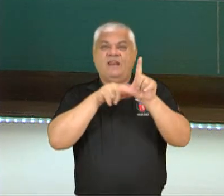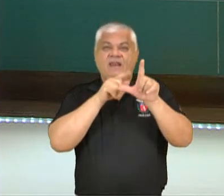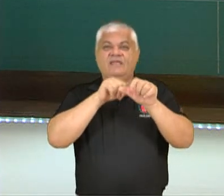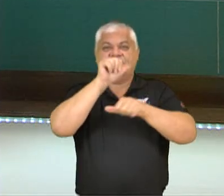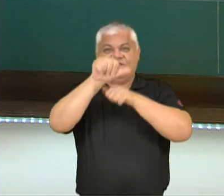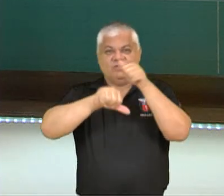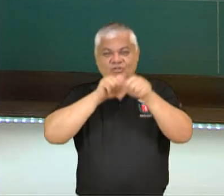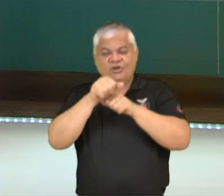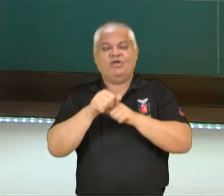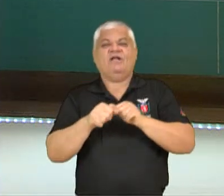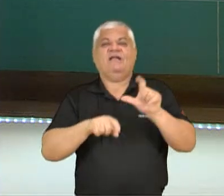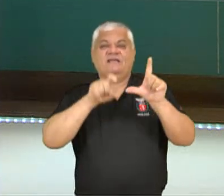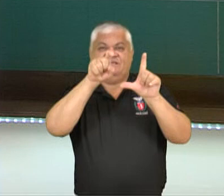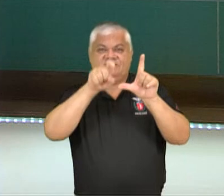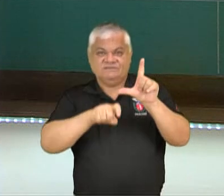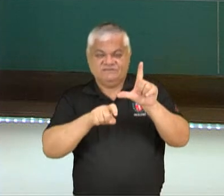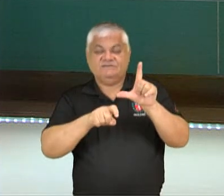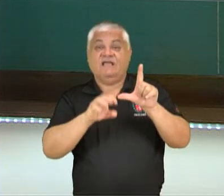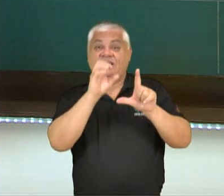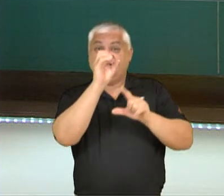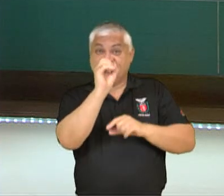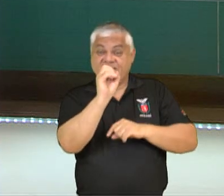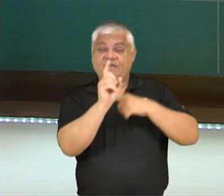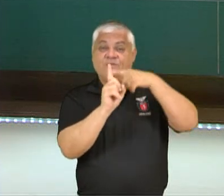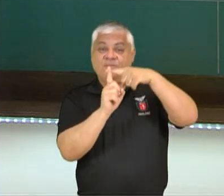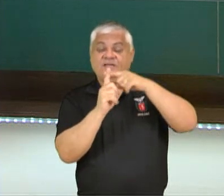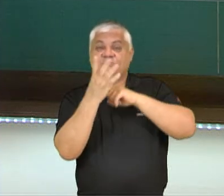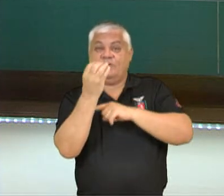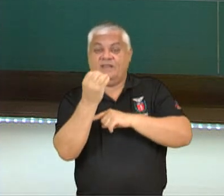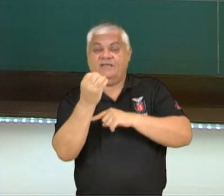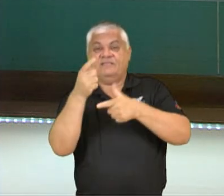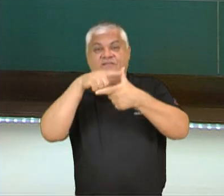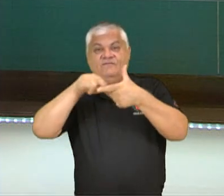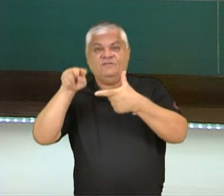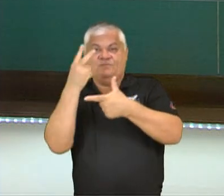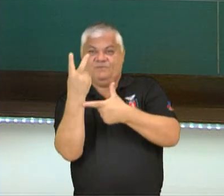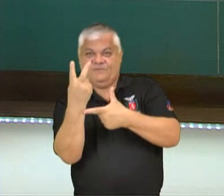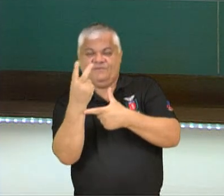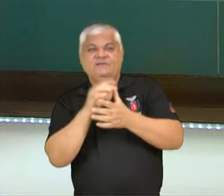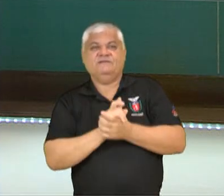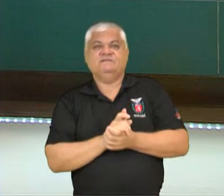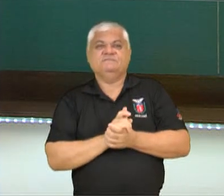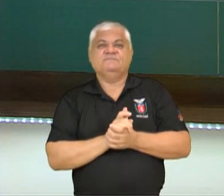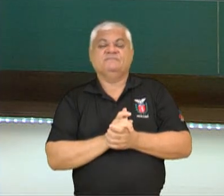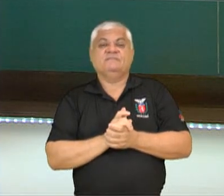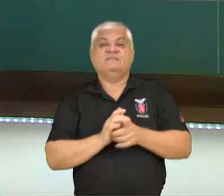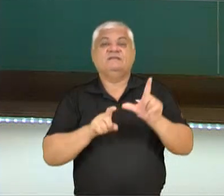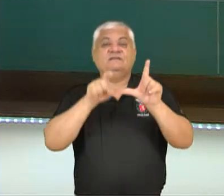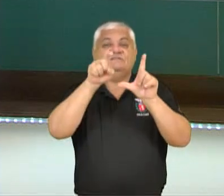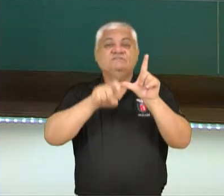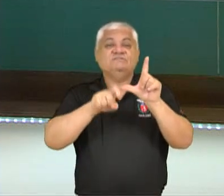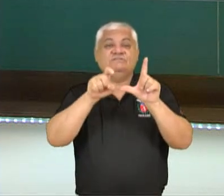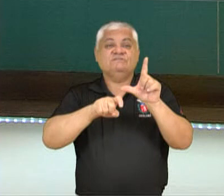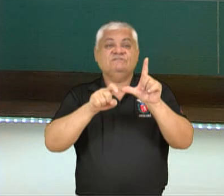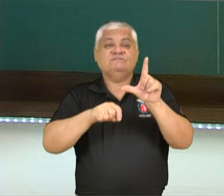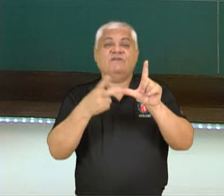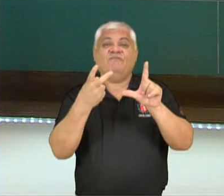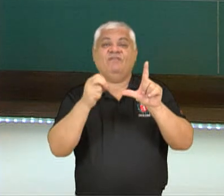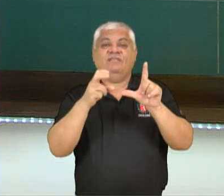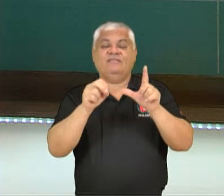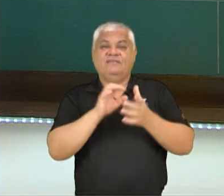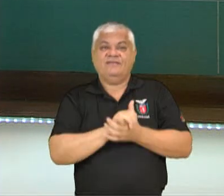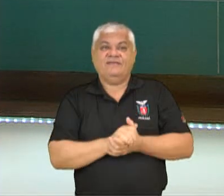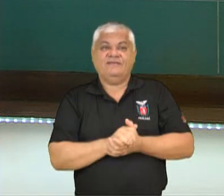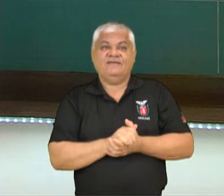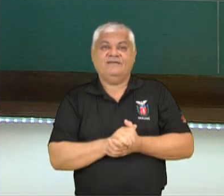do x do vértice, nós teremos 0 mais 40 divididos por 2, x do vértice vale 20. Né?